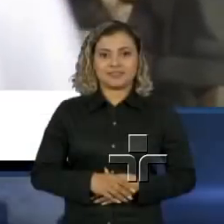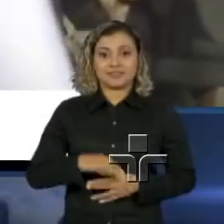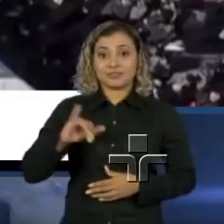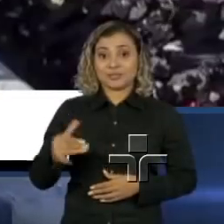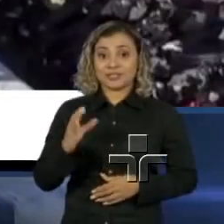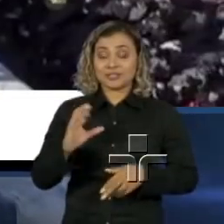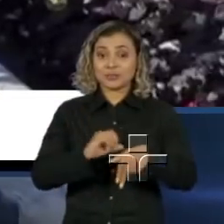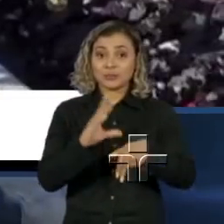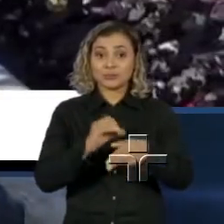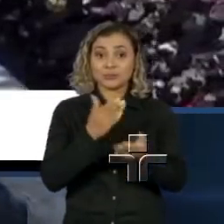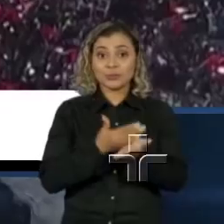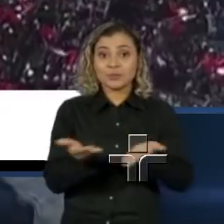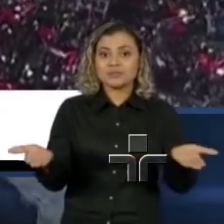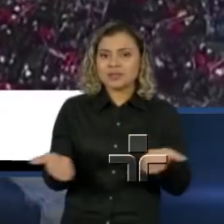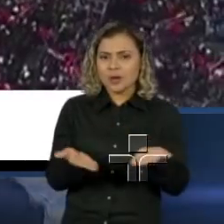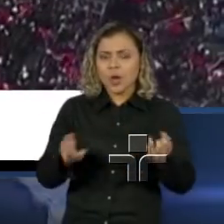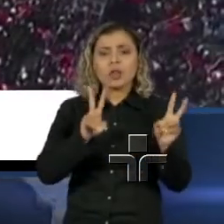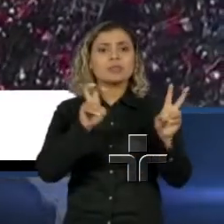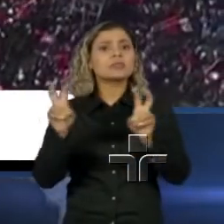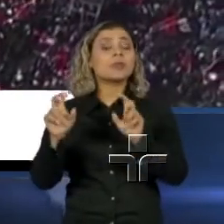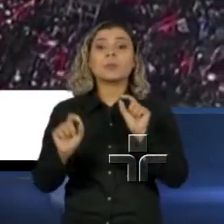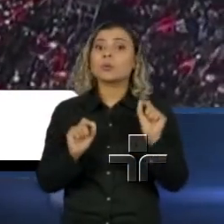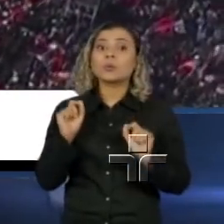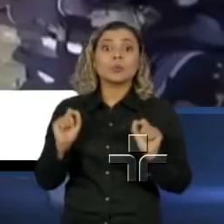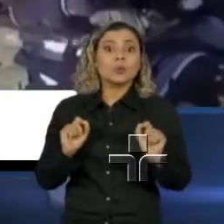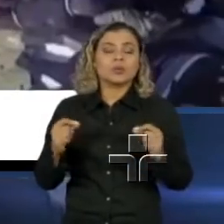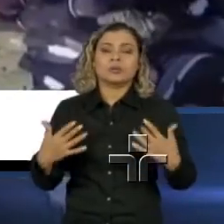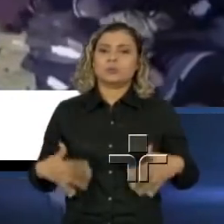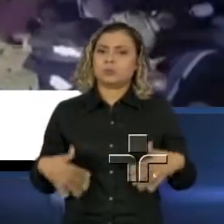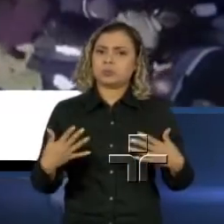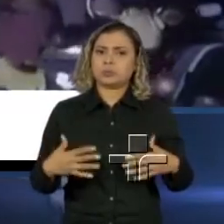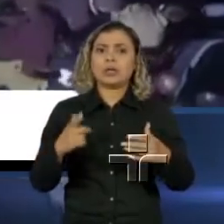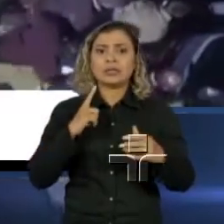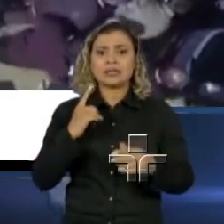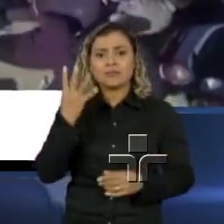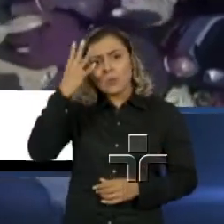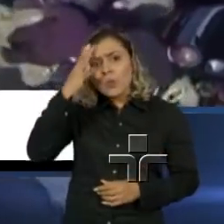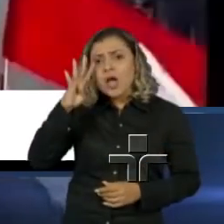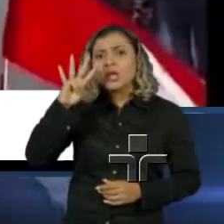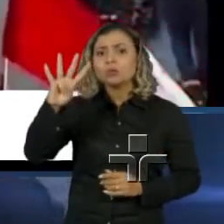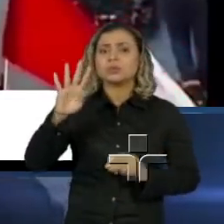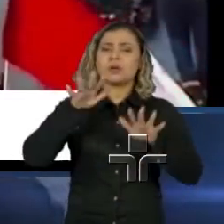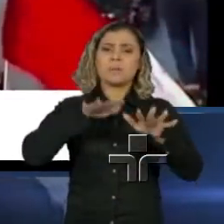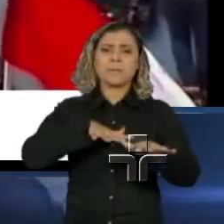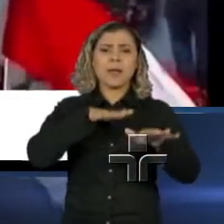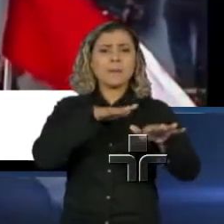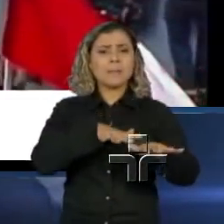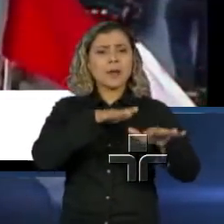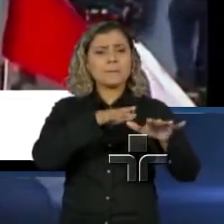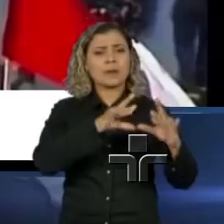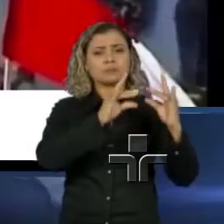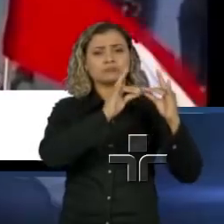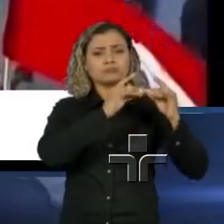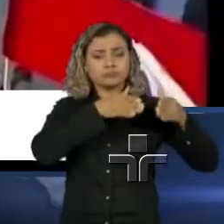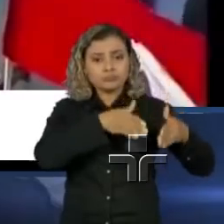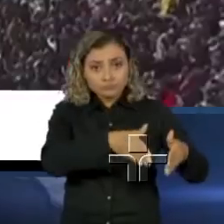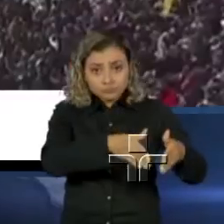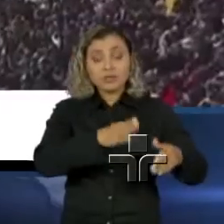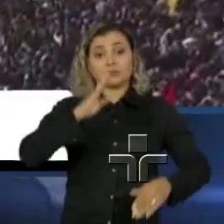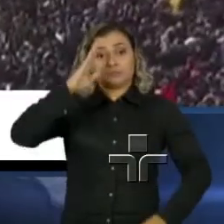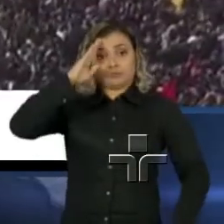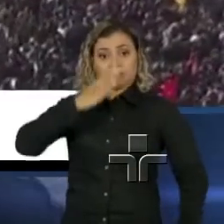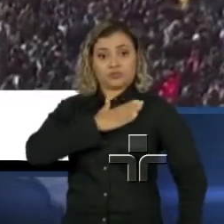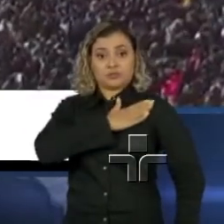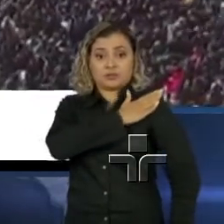O Jornal da Cultura está começando e traz os seguintes destaques. Após 4 dias de cortejo, general iraniano Qassem Soleimani